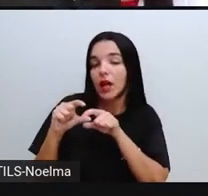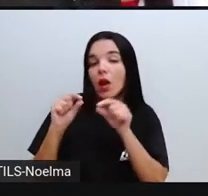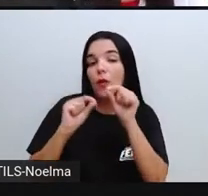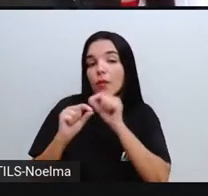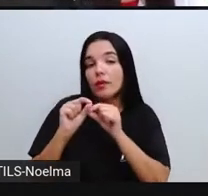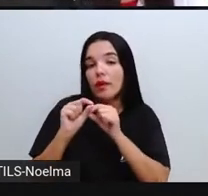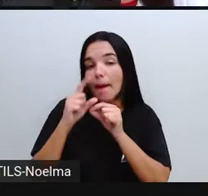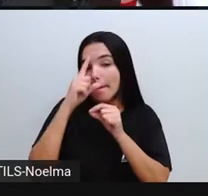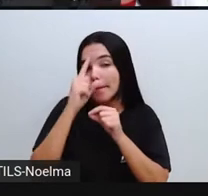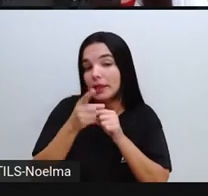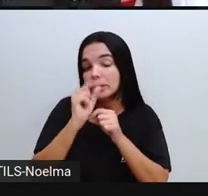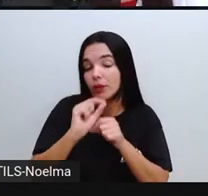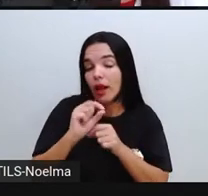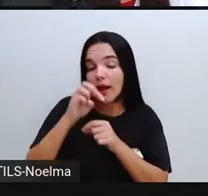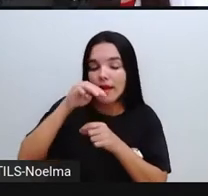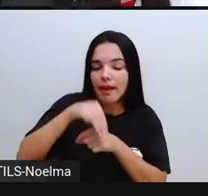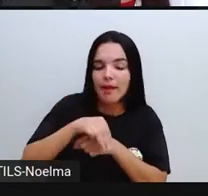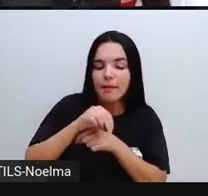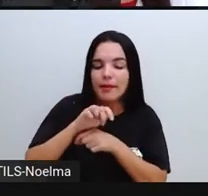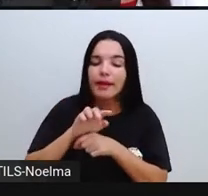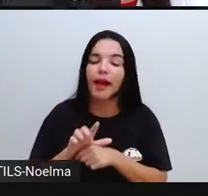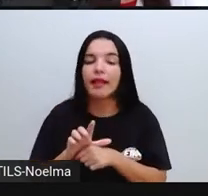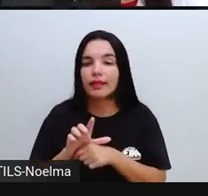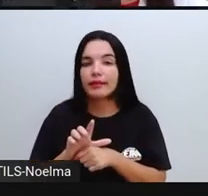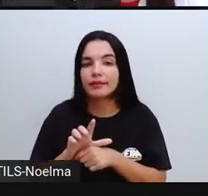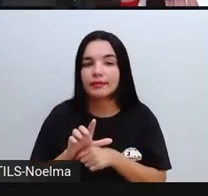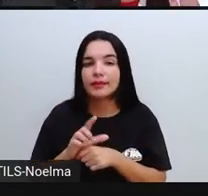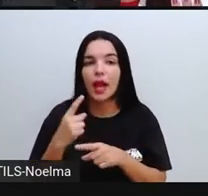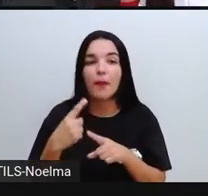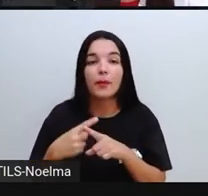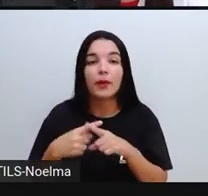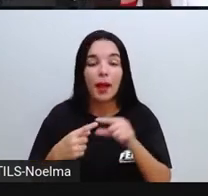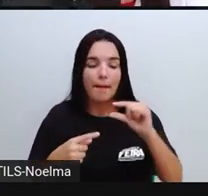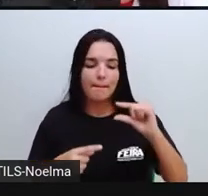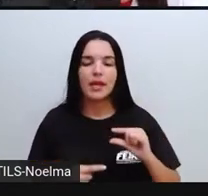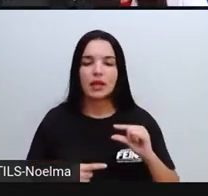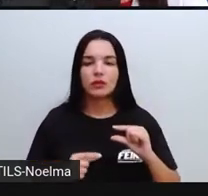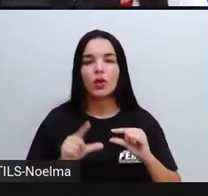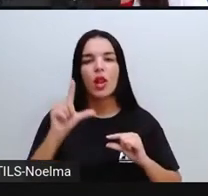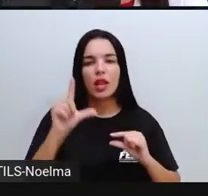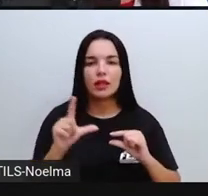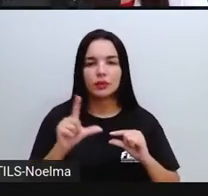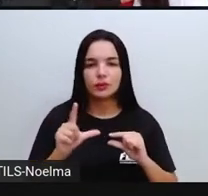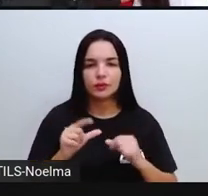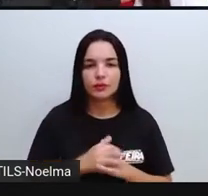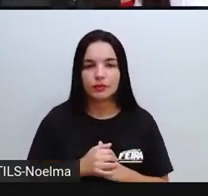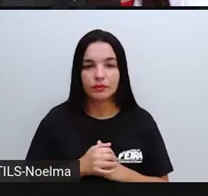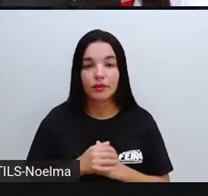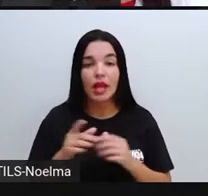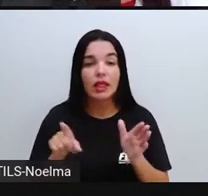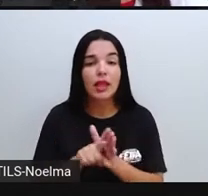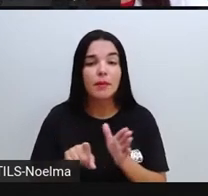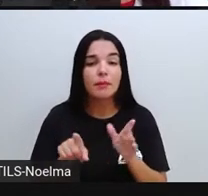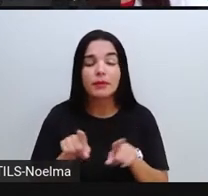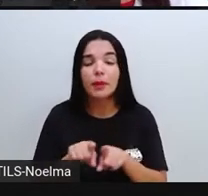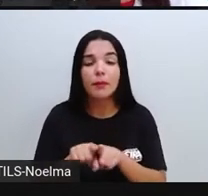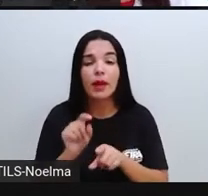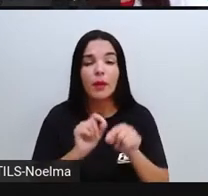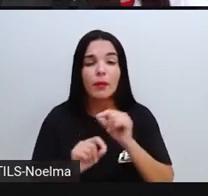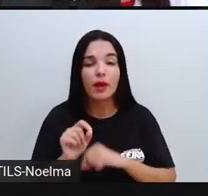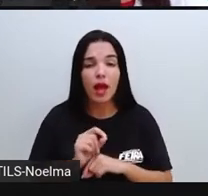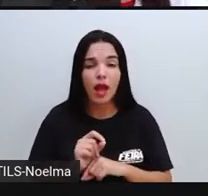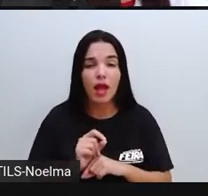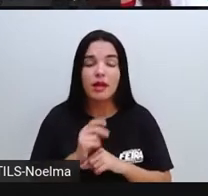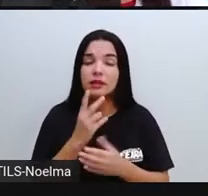menorzinho, e é em ml, né, porque é menos que o litro, né. A recomendação